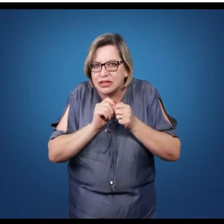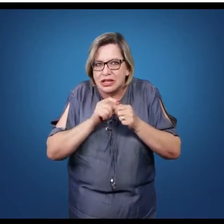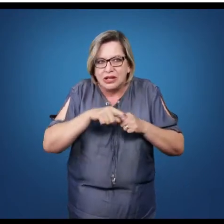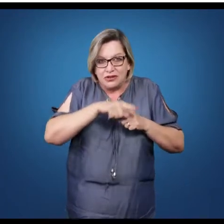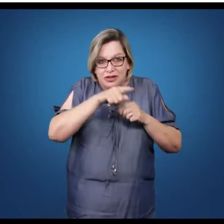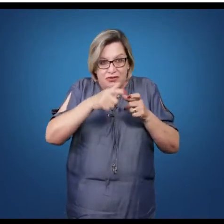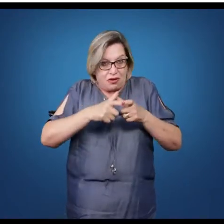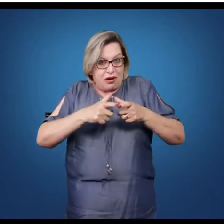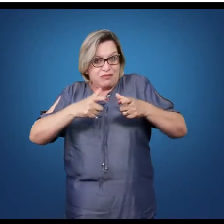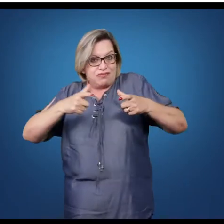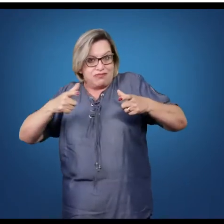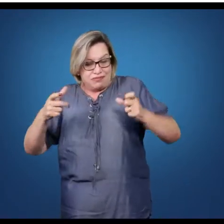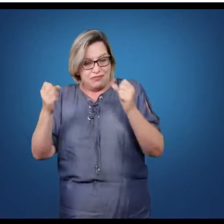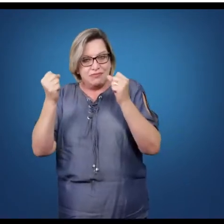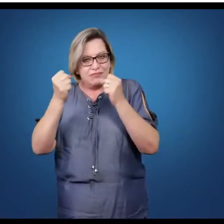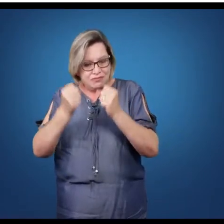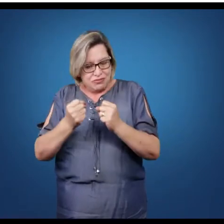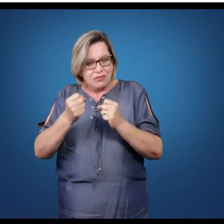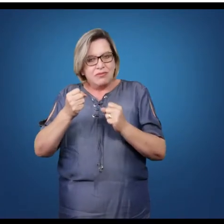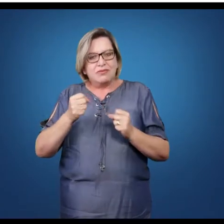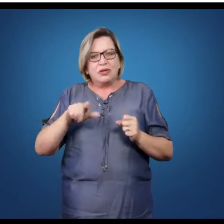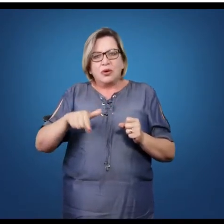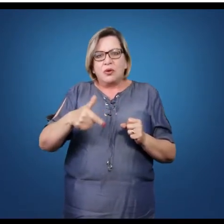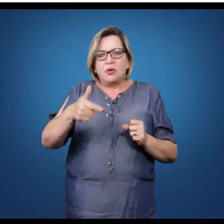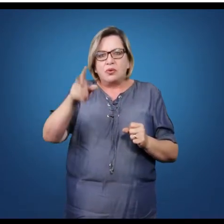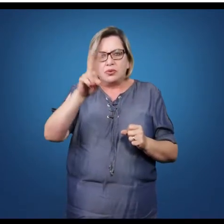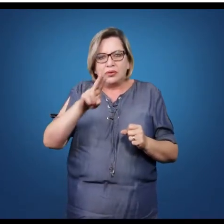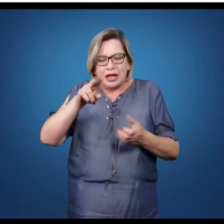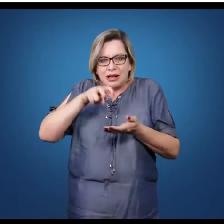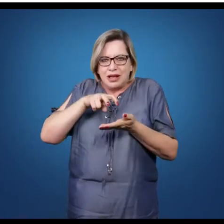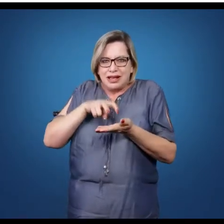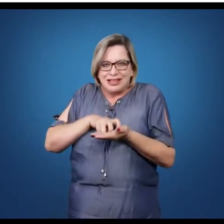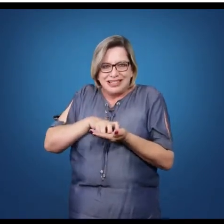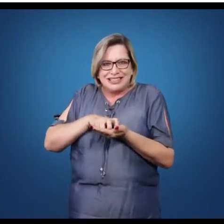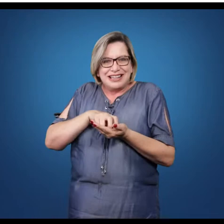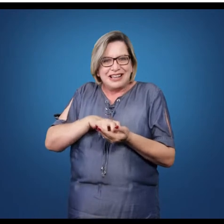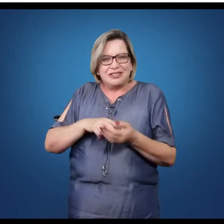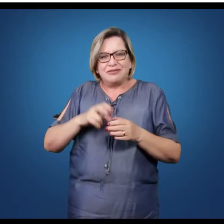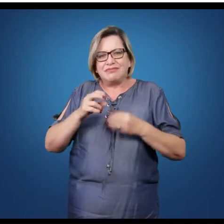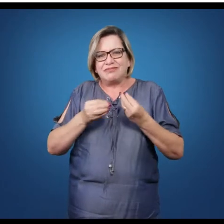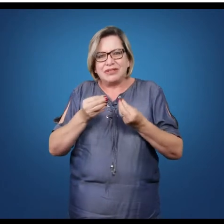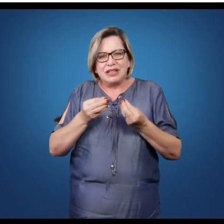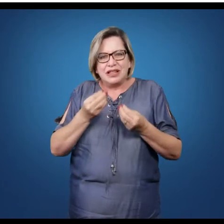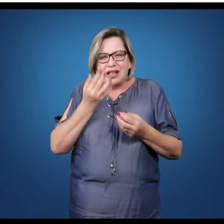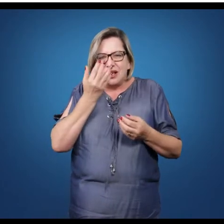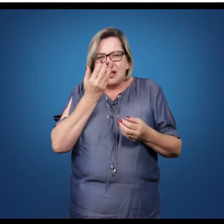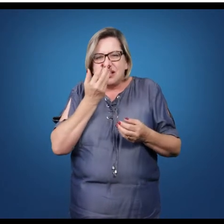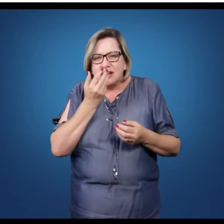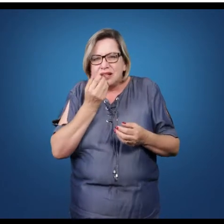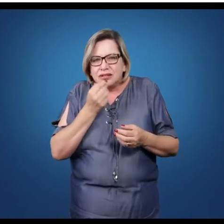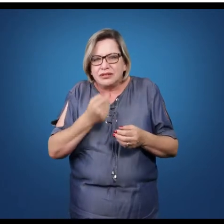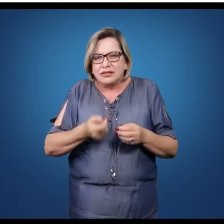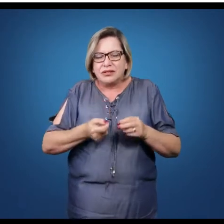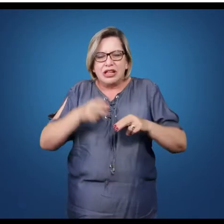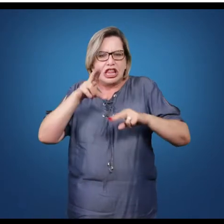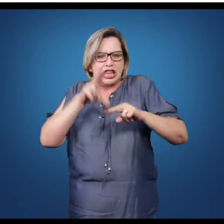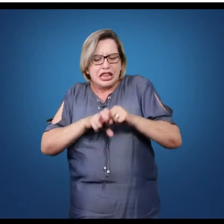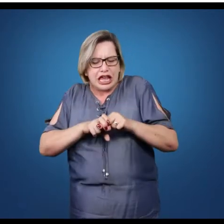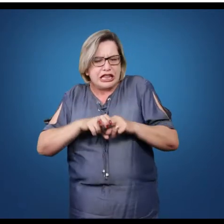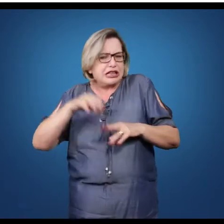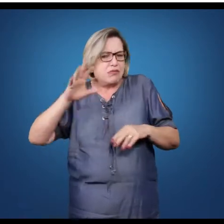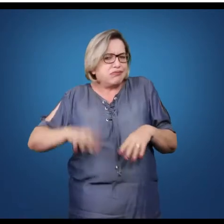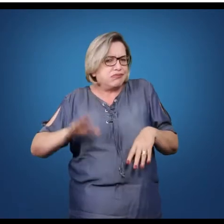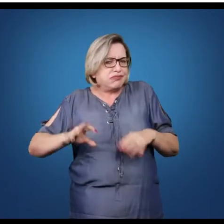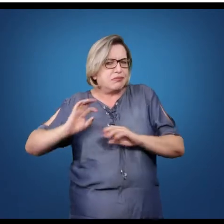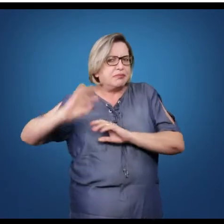vocês ampliam. Podem ampliar aí. Agachado, né? Criança, quando apitar, senta, bate a bola,